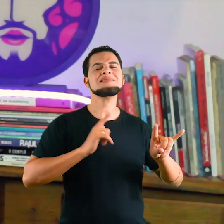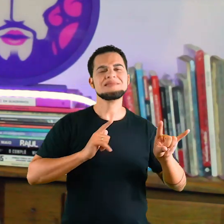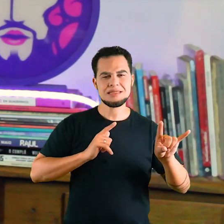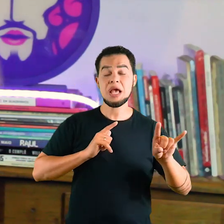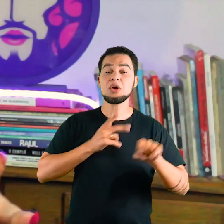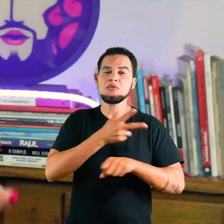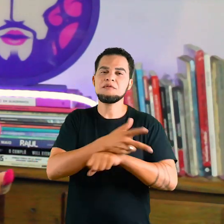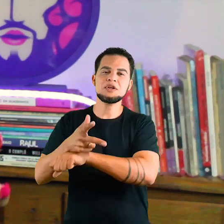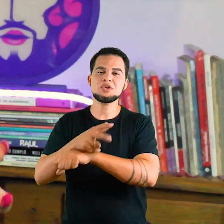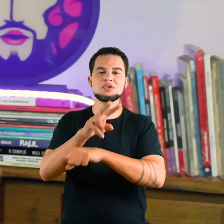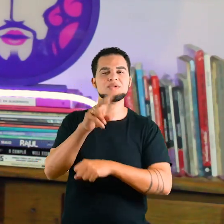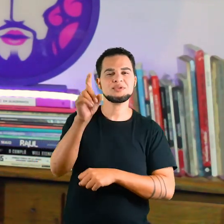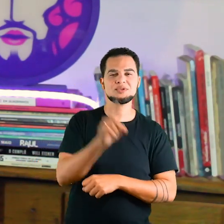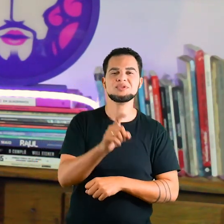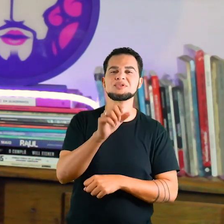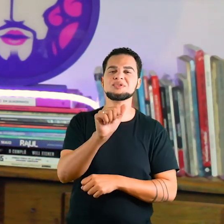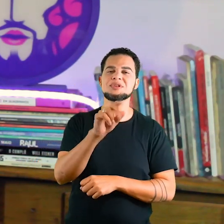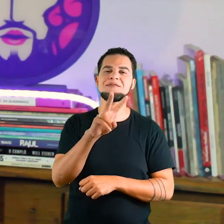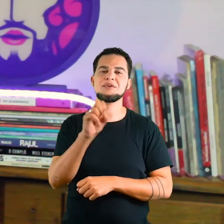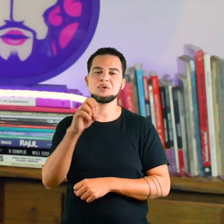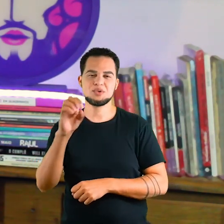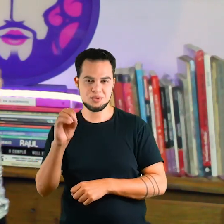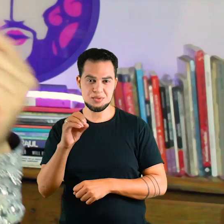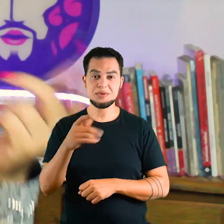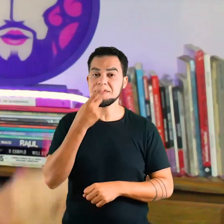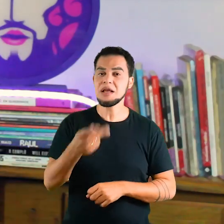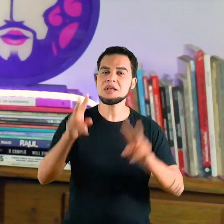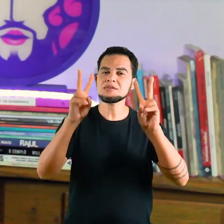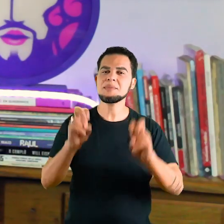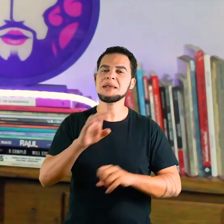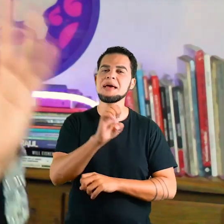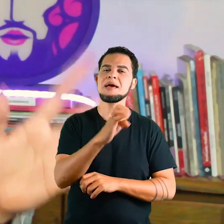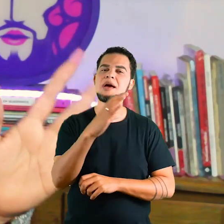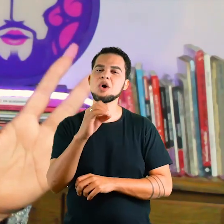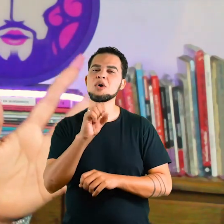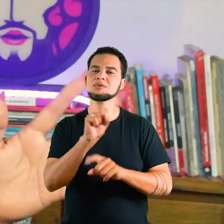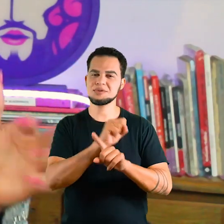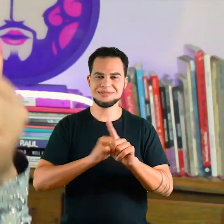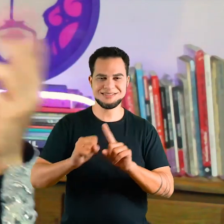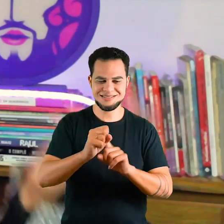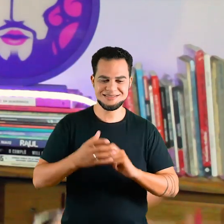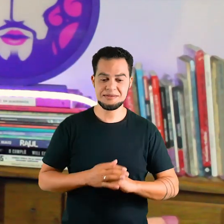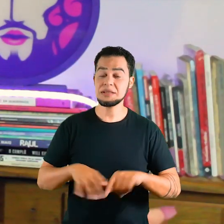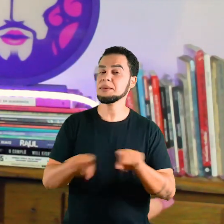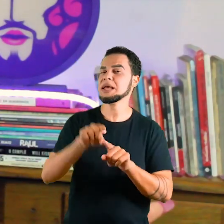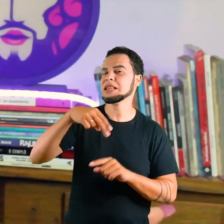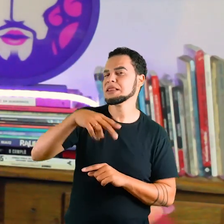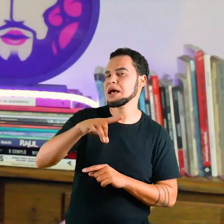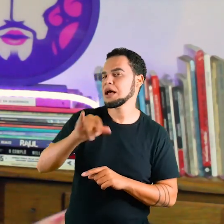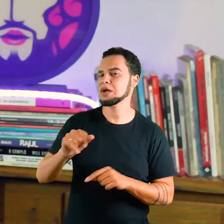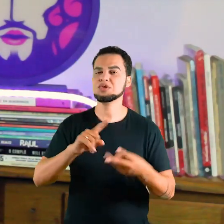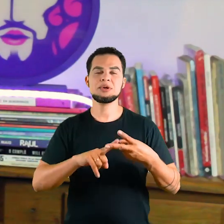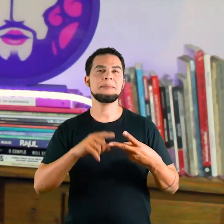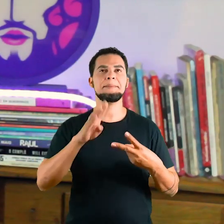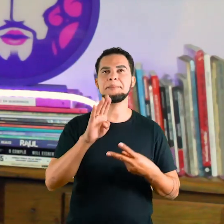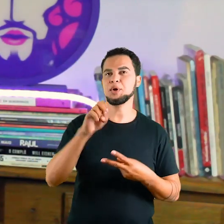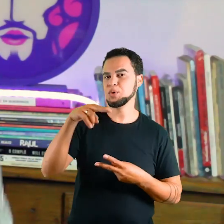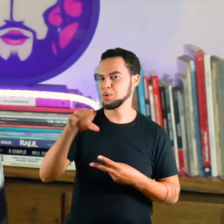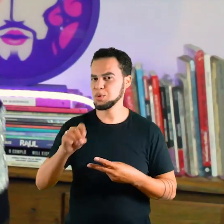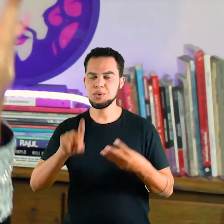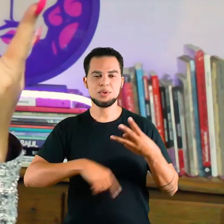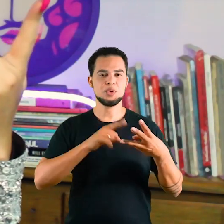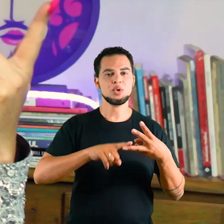da USP que está muito bacana. E ele fala também sobre ecossocialismo. Tem também Nadia Nadla, Bruno